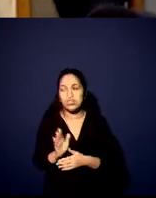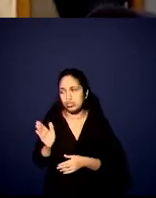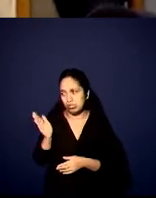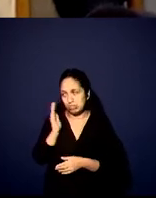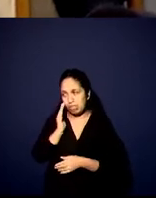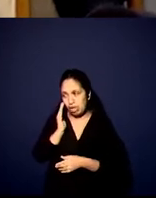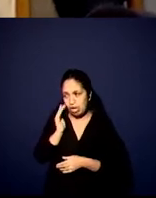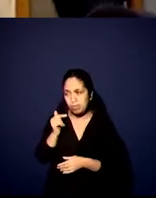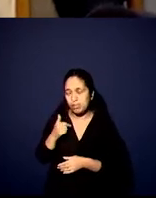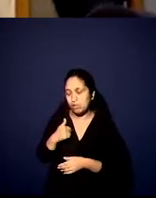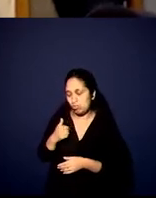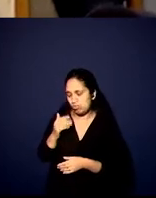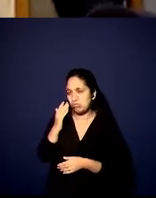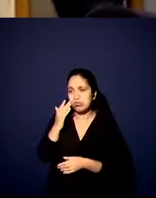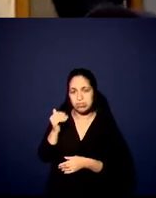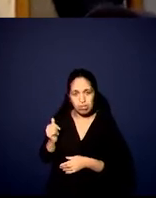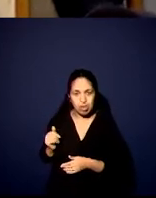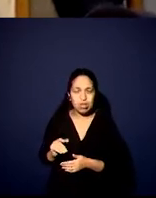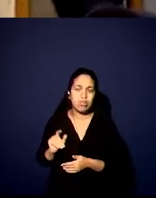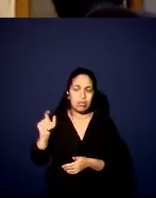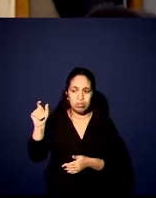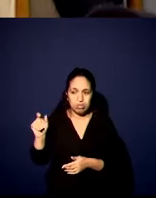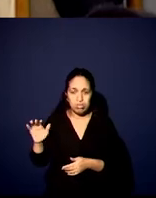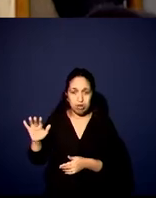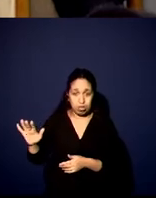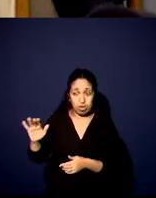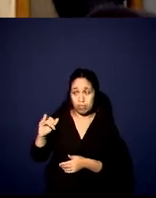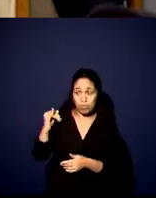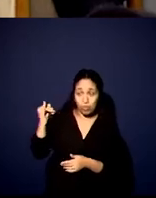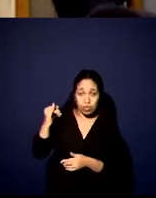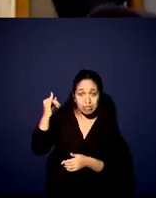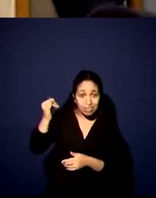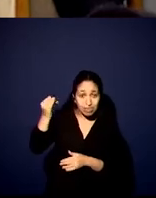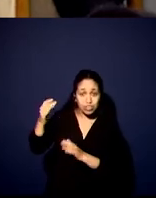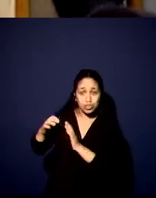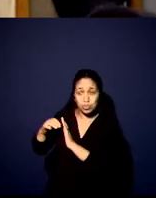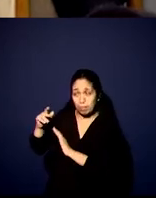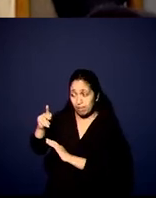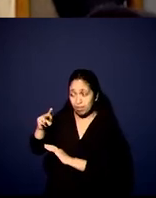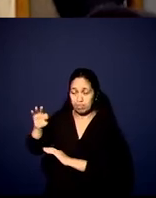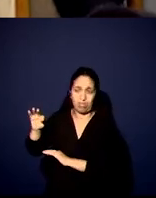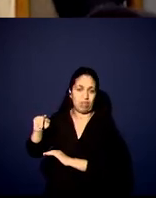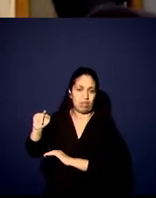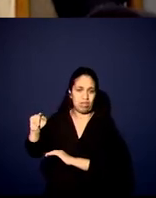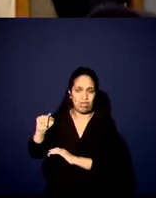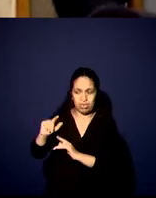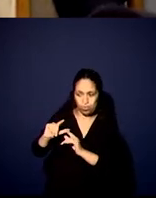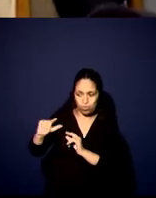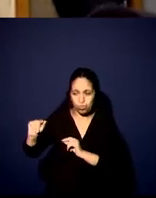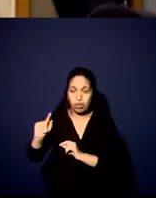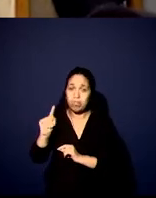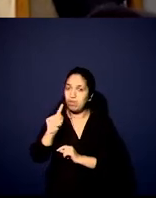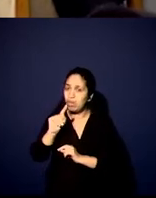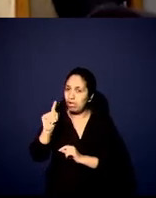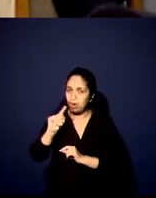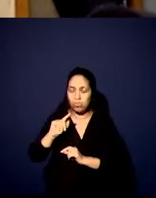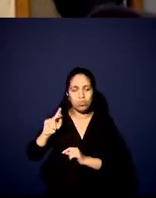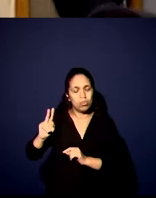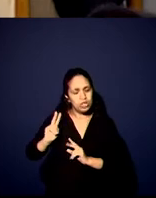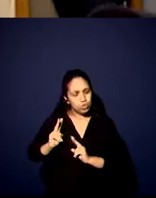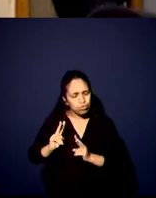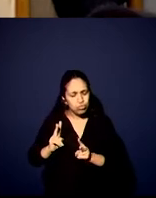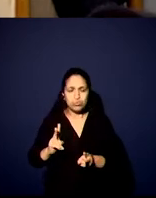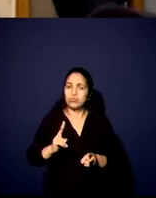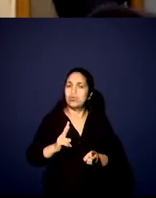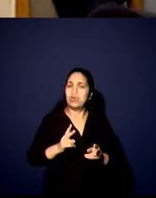reconhecer uma das figuras mais importantes do PT no diálogo com congresso ele não tem se Furtado não tem se ausentado tem conversado